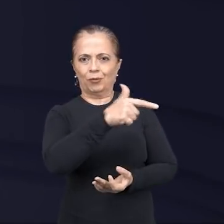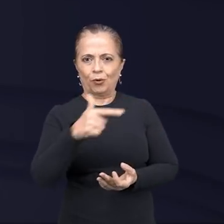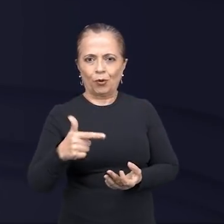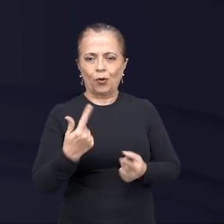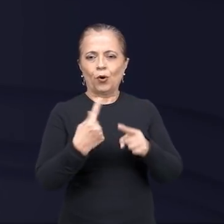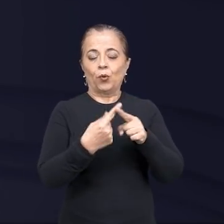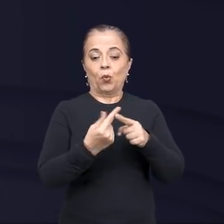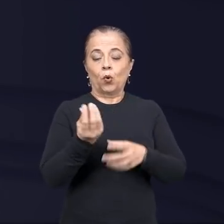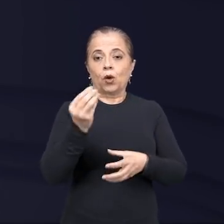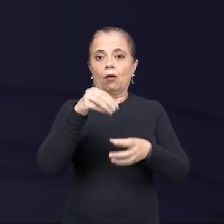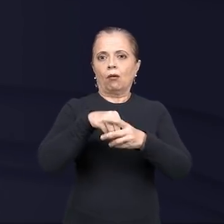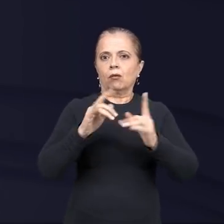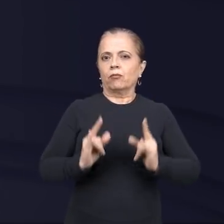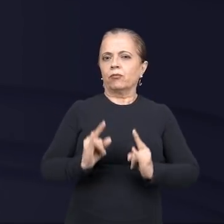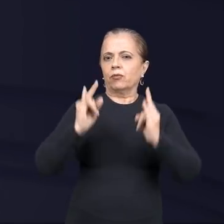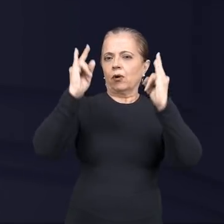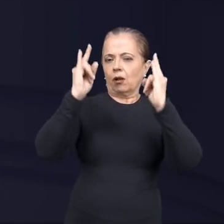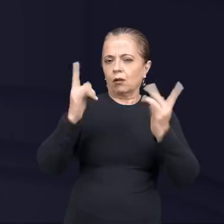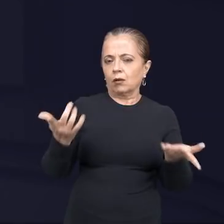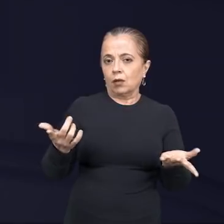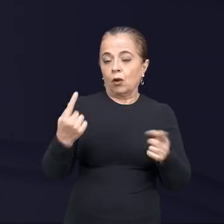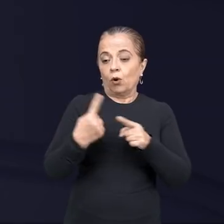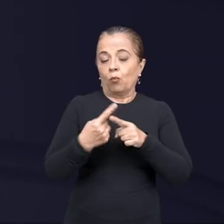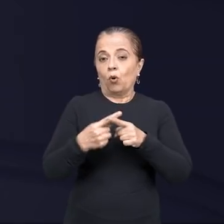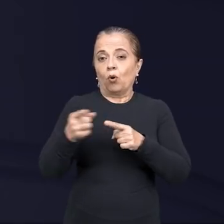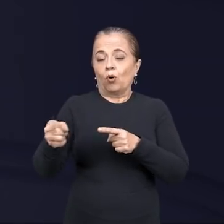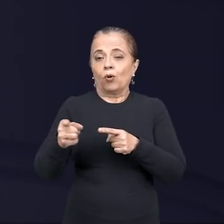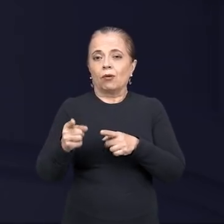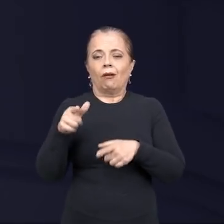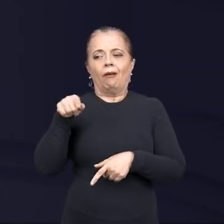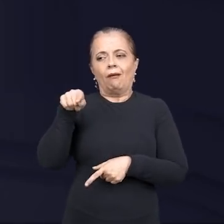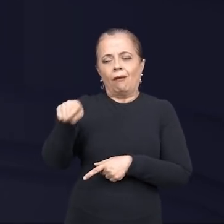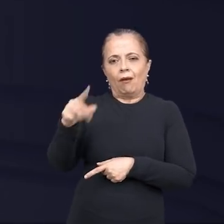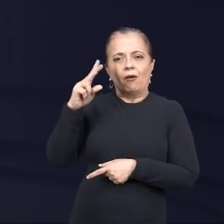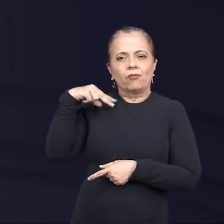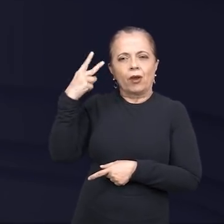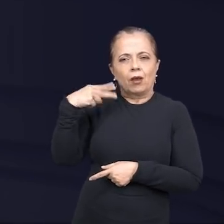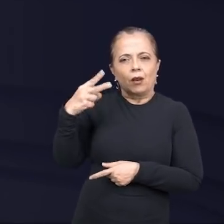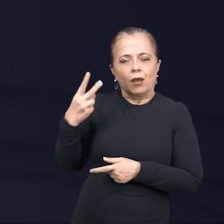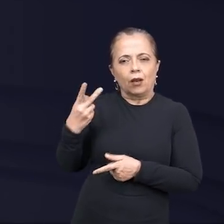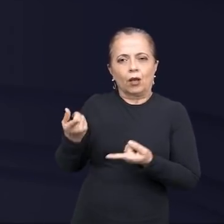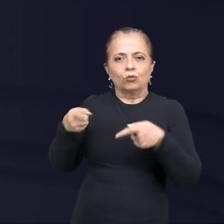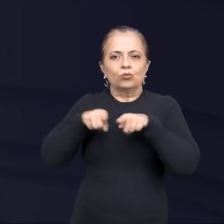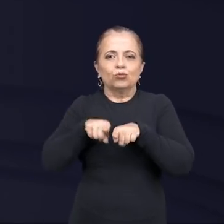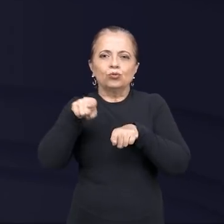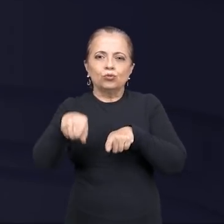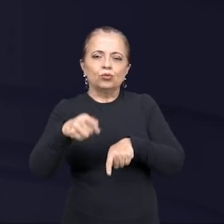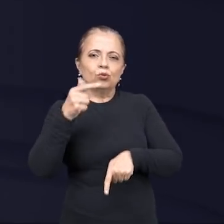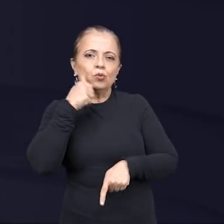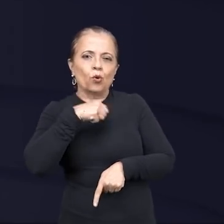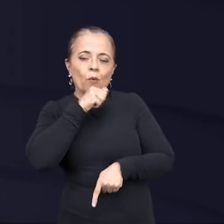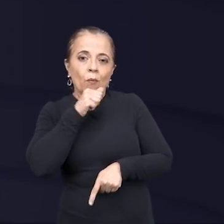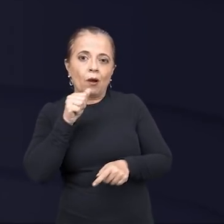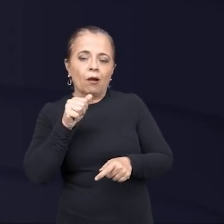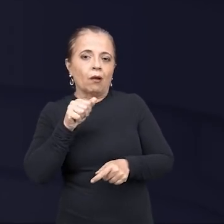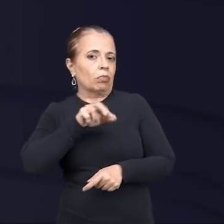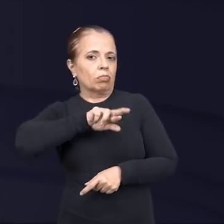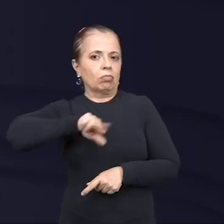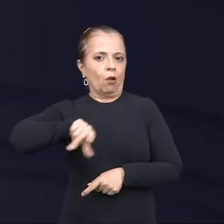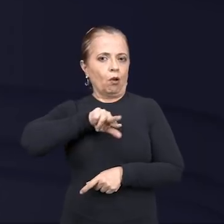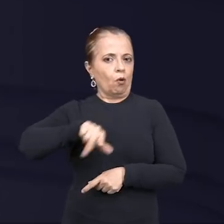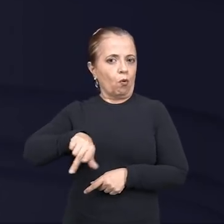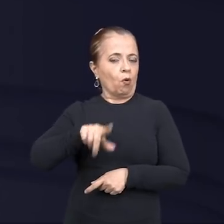um núcleo extremamente novo, recém-constituído, né? Então não sei se tem essa qualidade ainda de